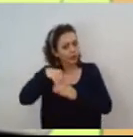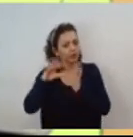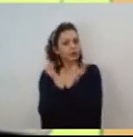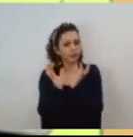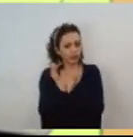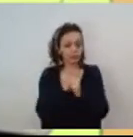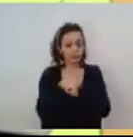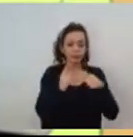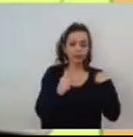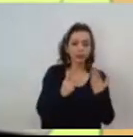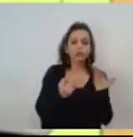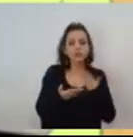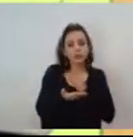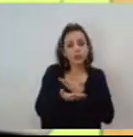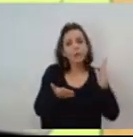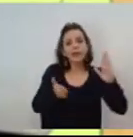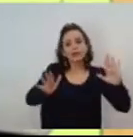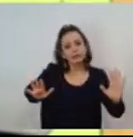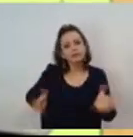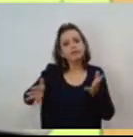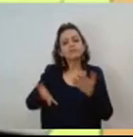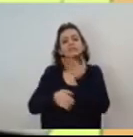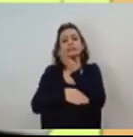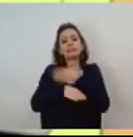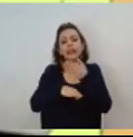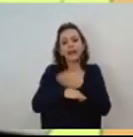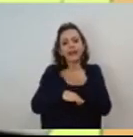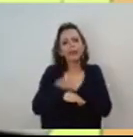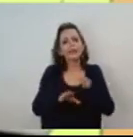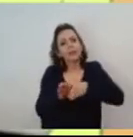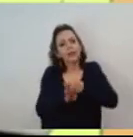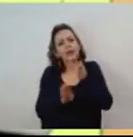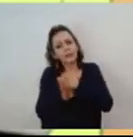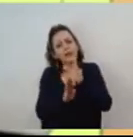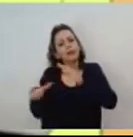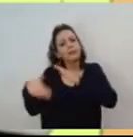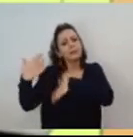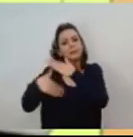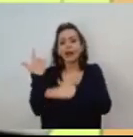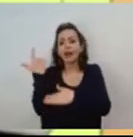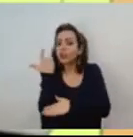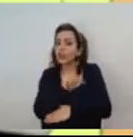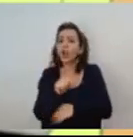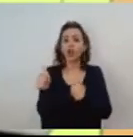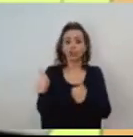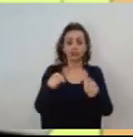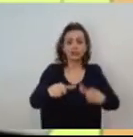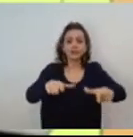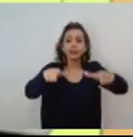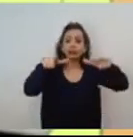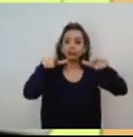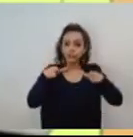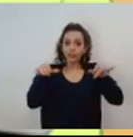Treinamentos e mentorias até que eles consigam tirar esse certificados ou que a gente consiga preparar o